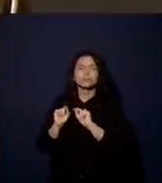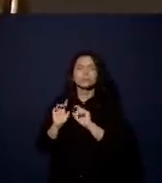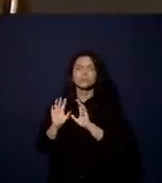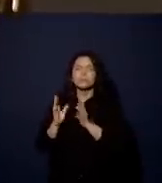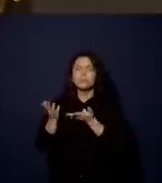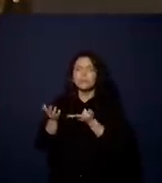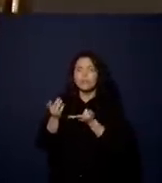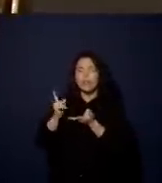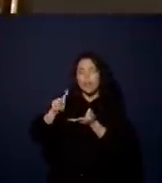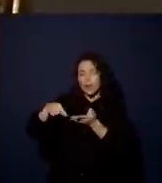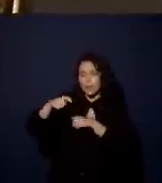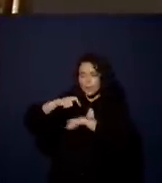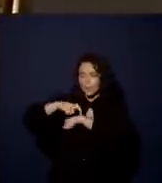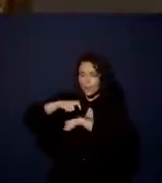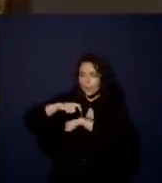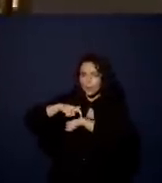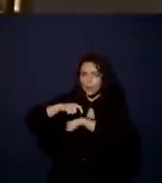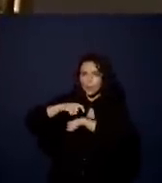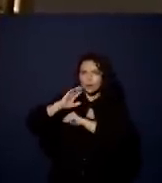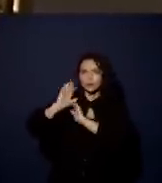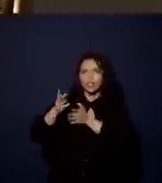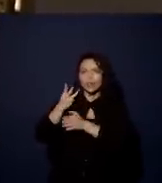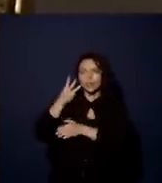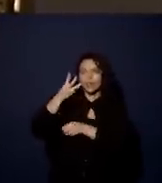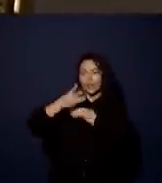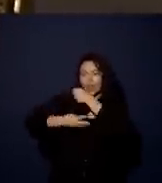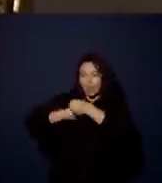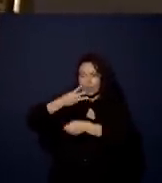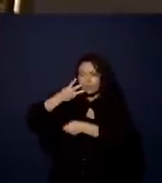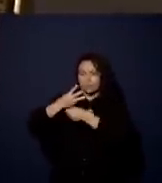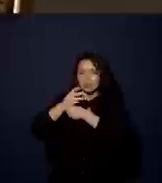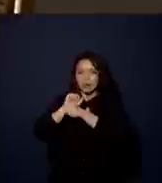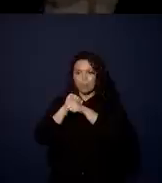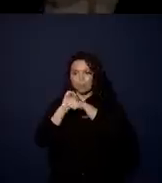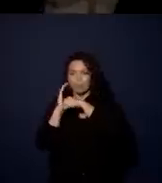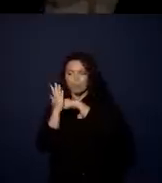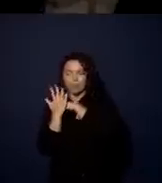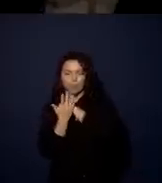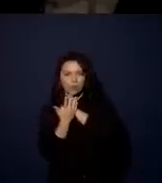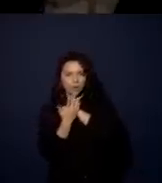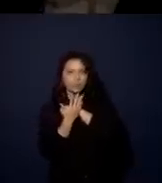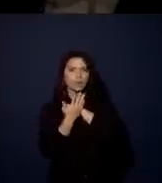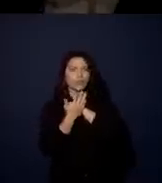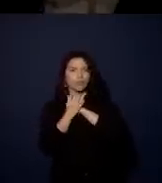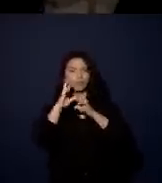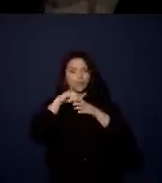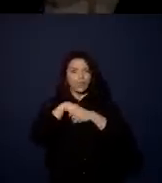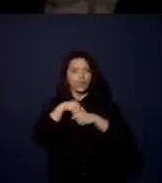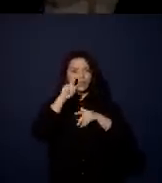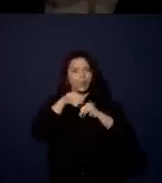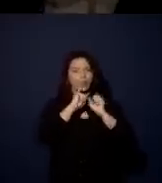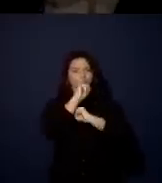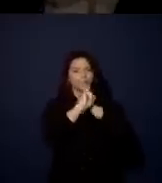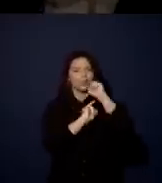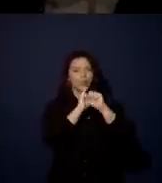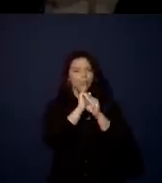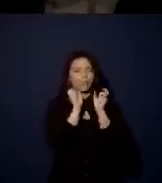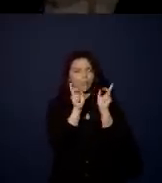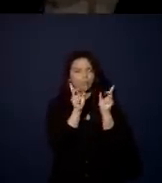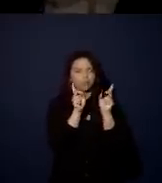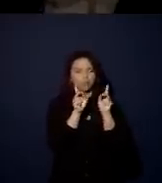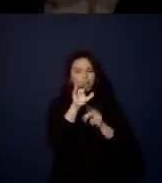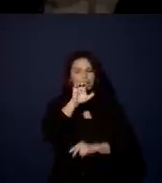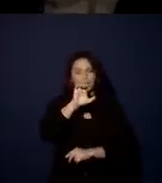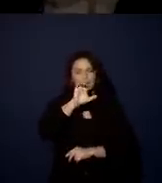pudessem a gente tá no momento aqui três anos depois do começo da pandemia o e-commerce ele foi um segmento né de mercado que